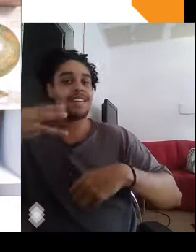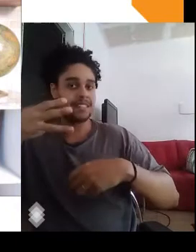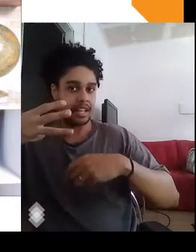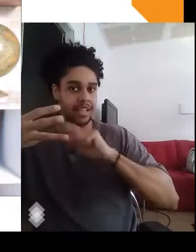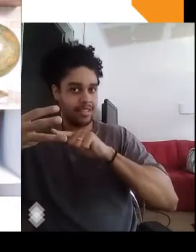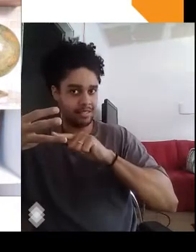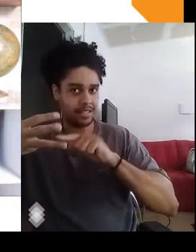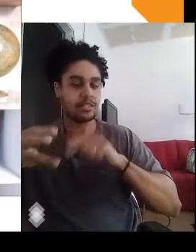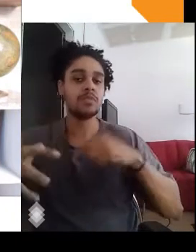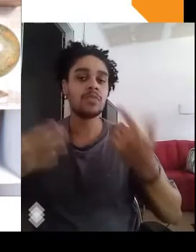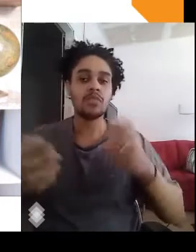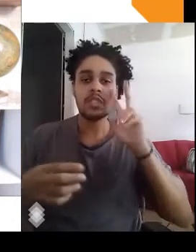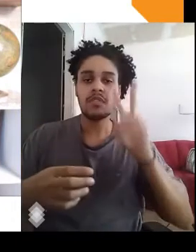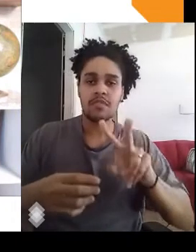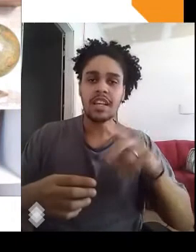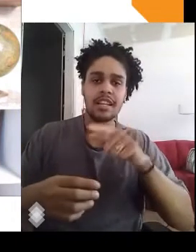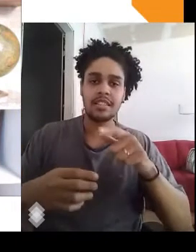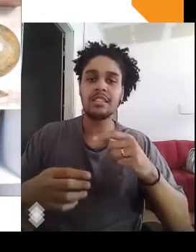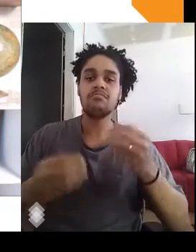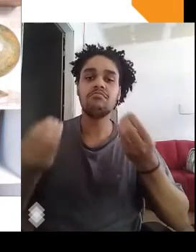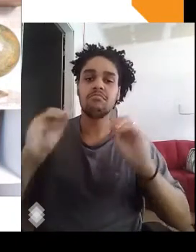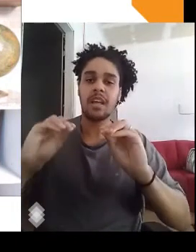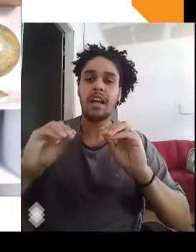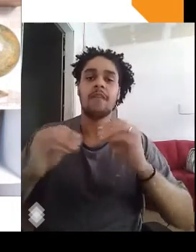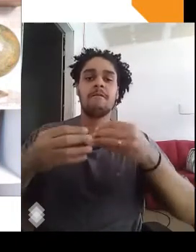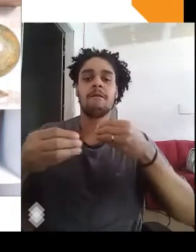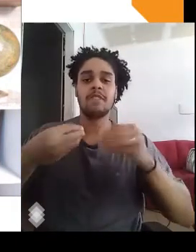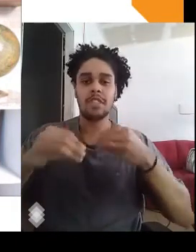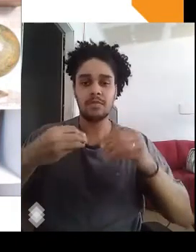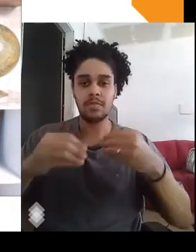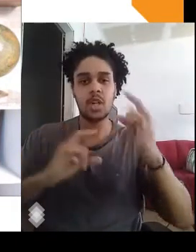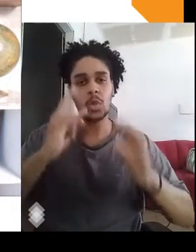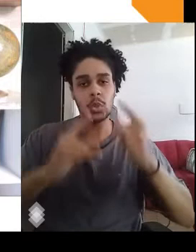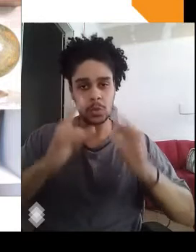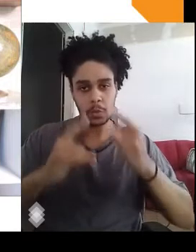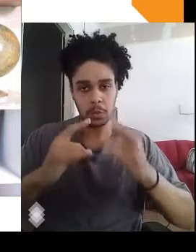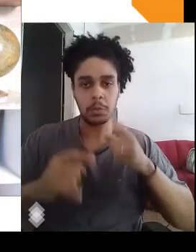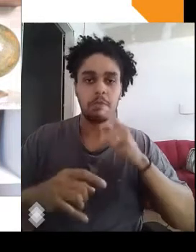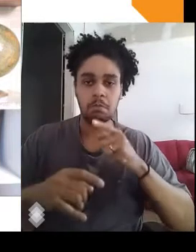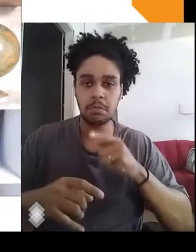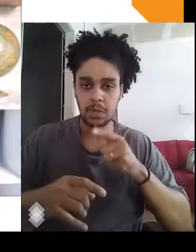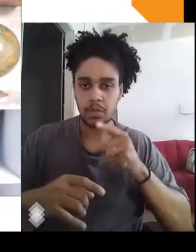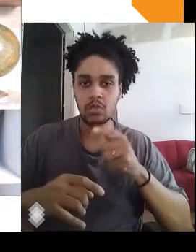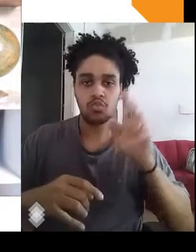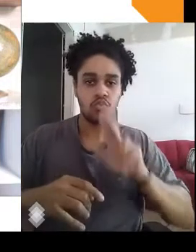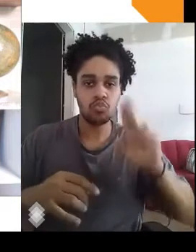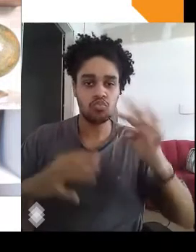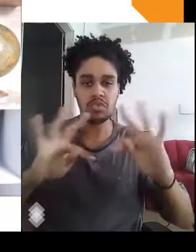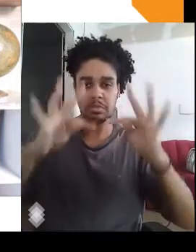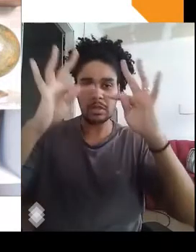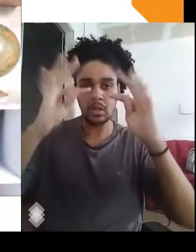que vocês vejam essa aplicação da flexibilidade, da robótica, dessa intensa